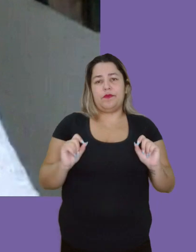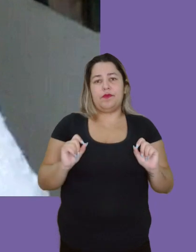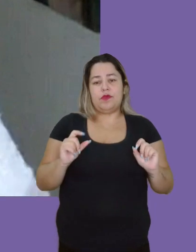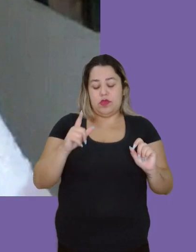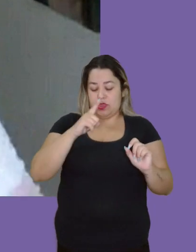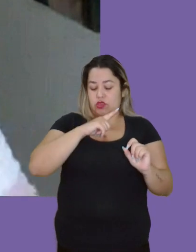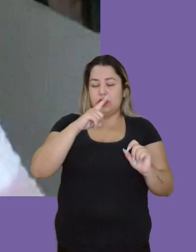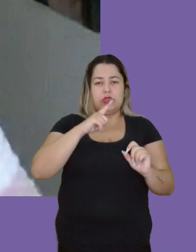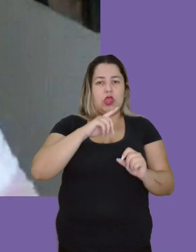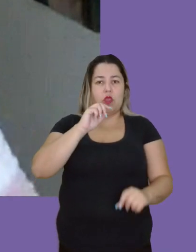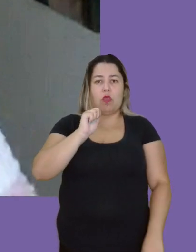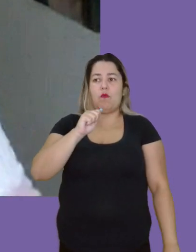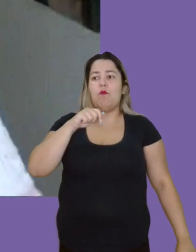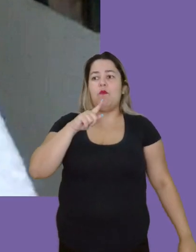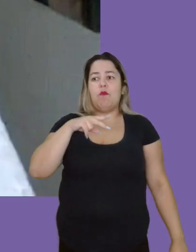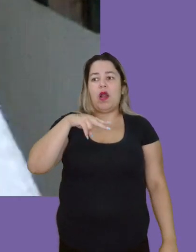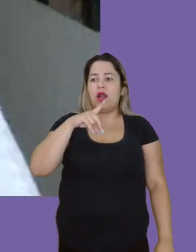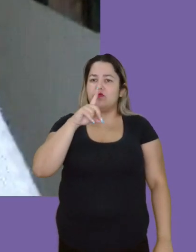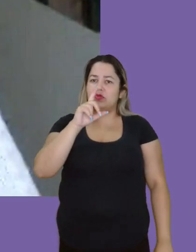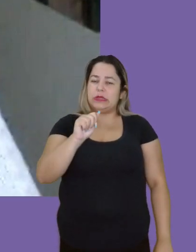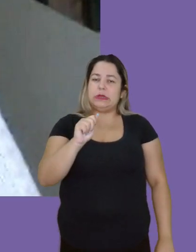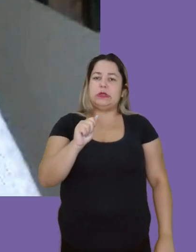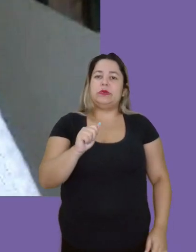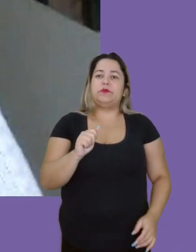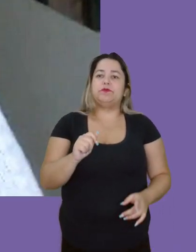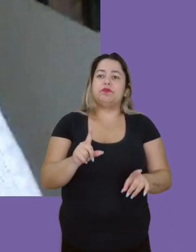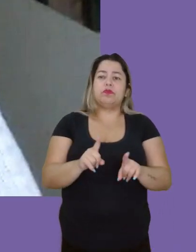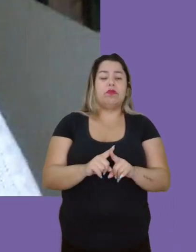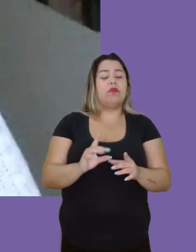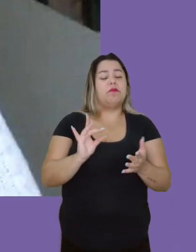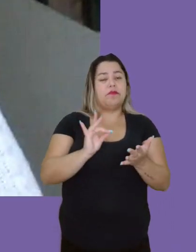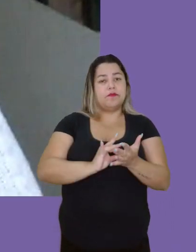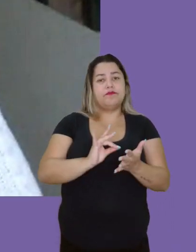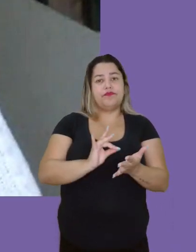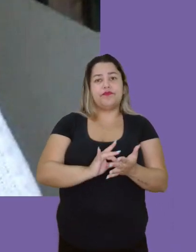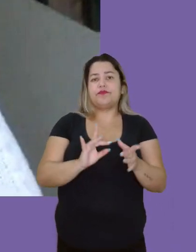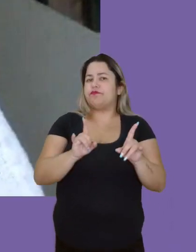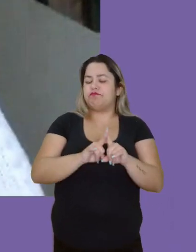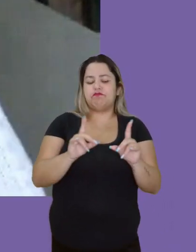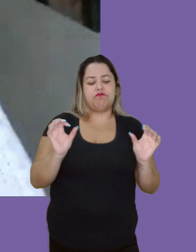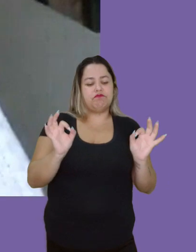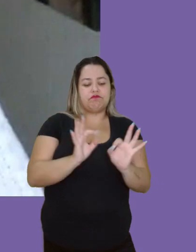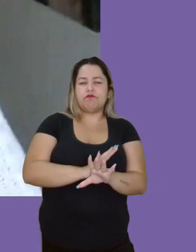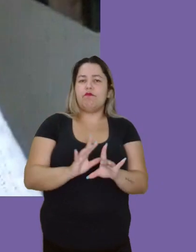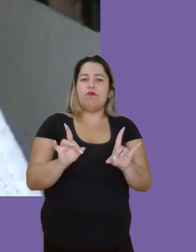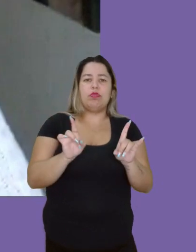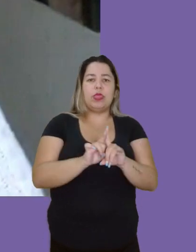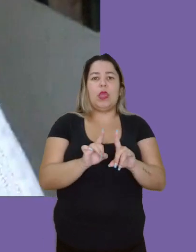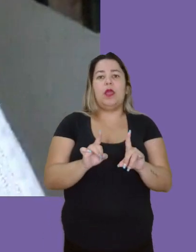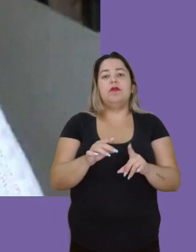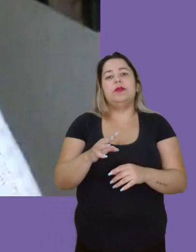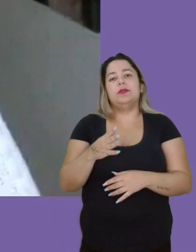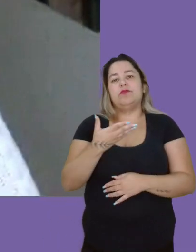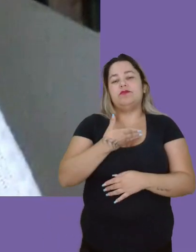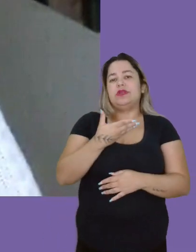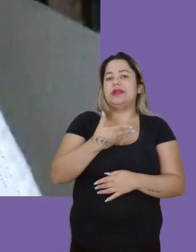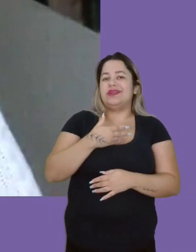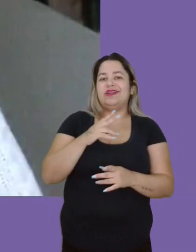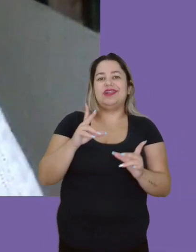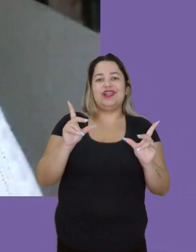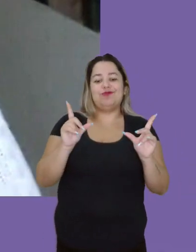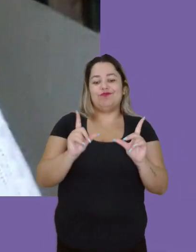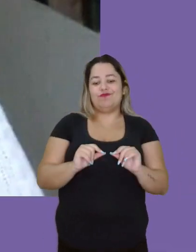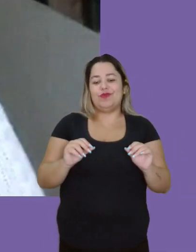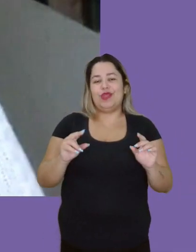uma agenda mais abrangente. Mas, de fato, isso não minimiza, eu acho que a tua premissa da pergunta está correta, não minimiza a importância